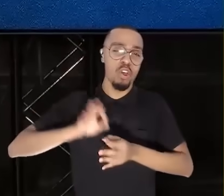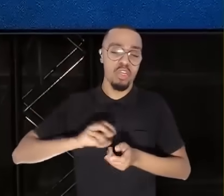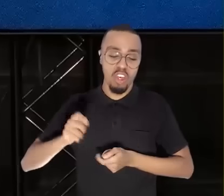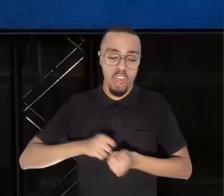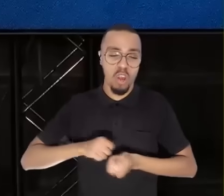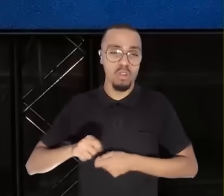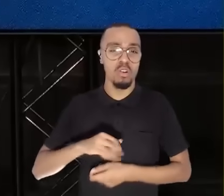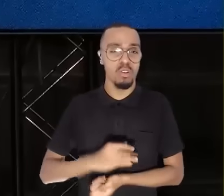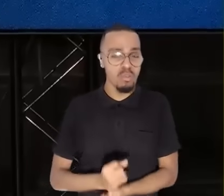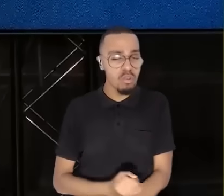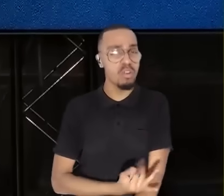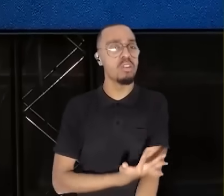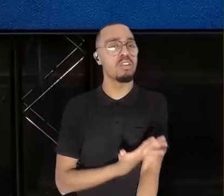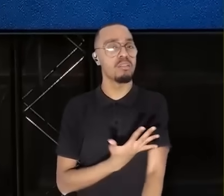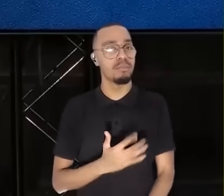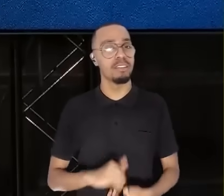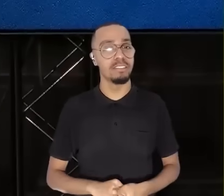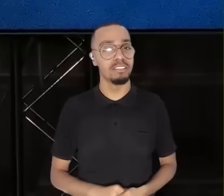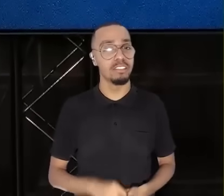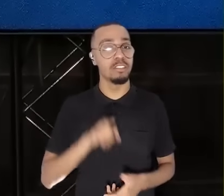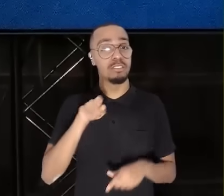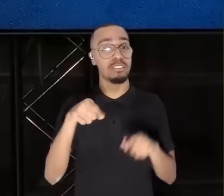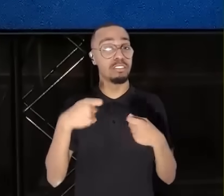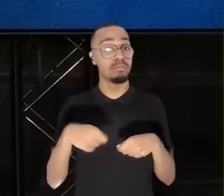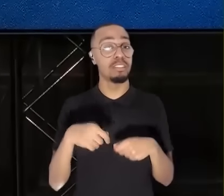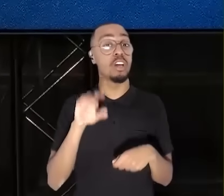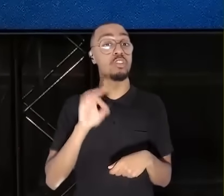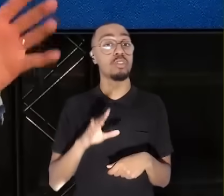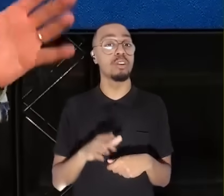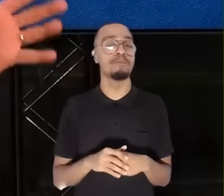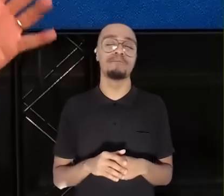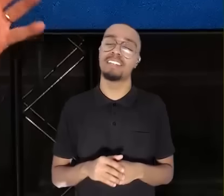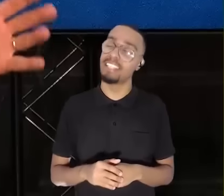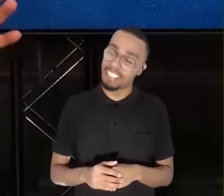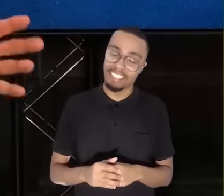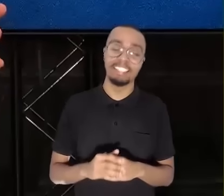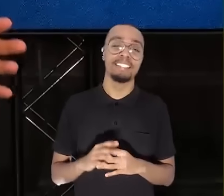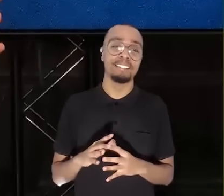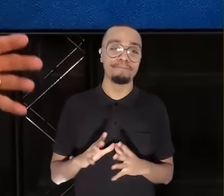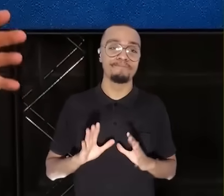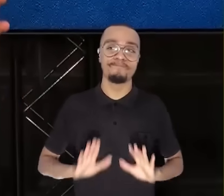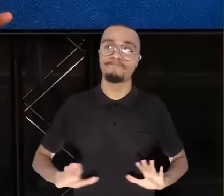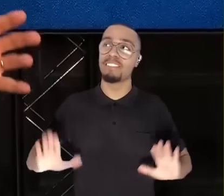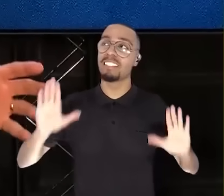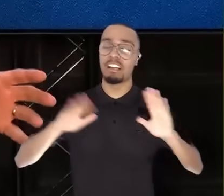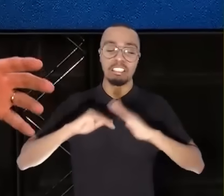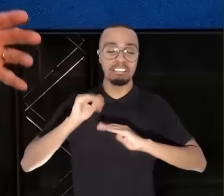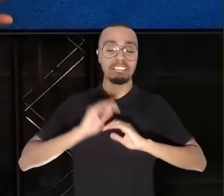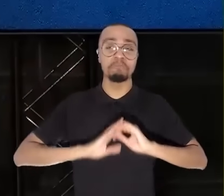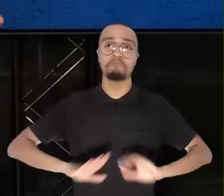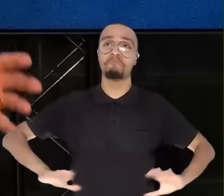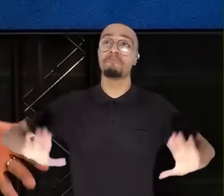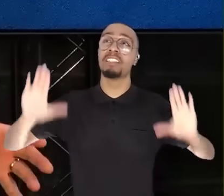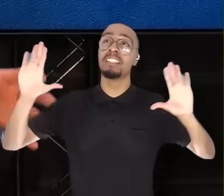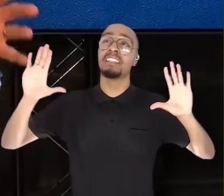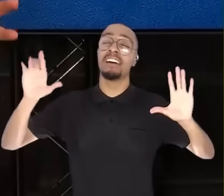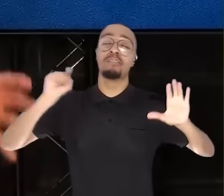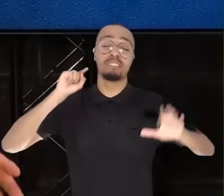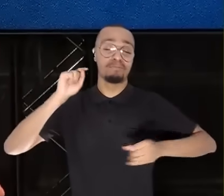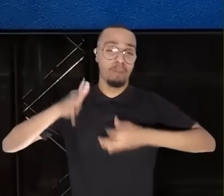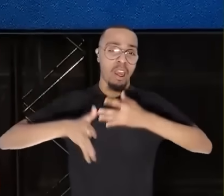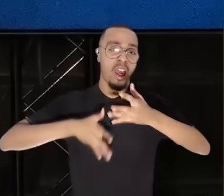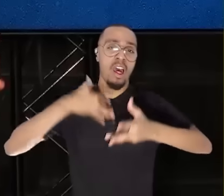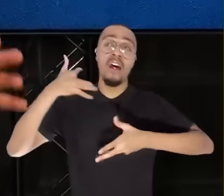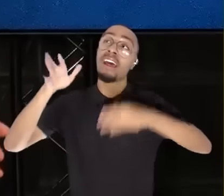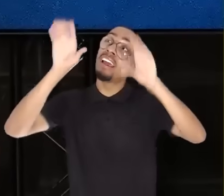terra. Venha a nós o teu reino e seja feita a tua vontade. É levantar as mãos. Por isso que todos os cultos eu insisto e